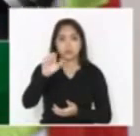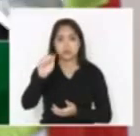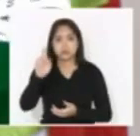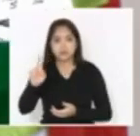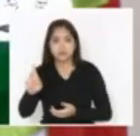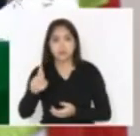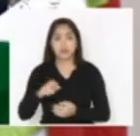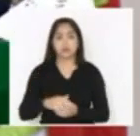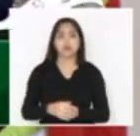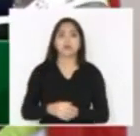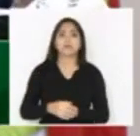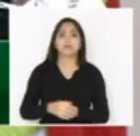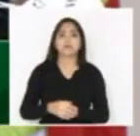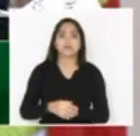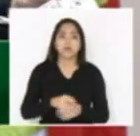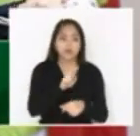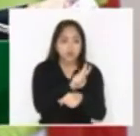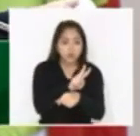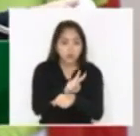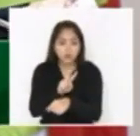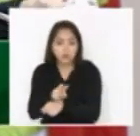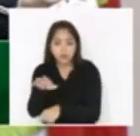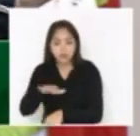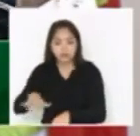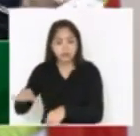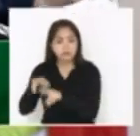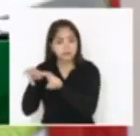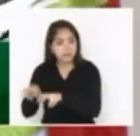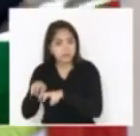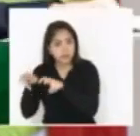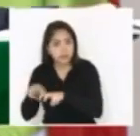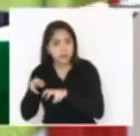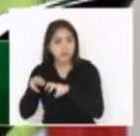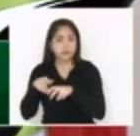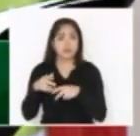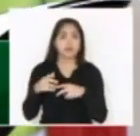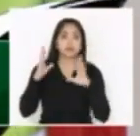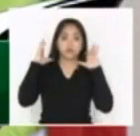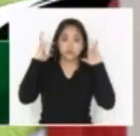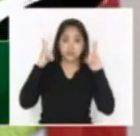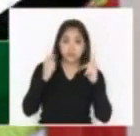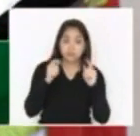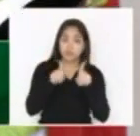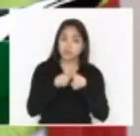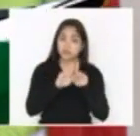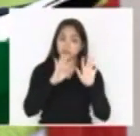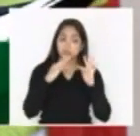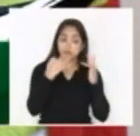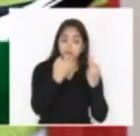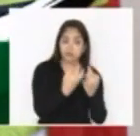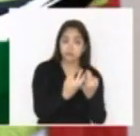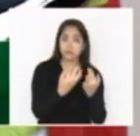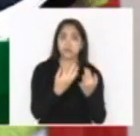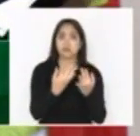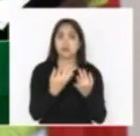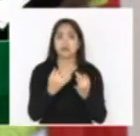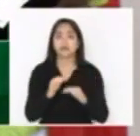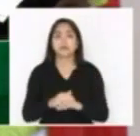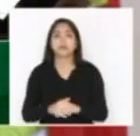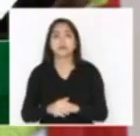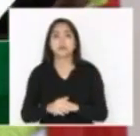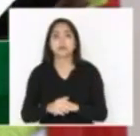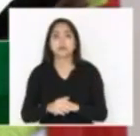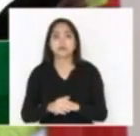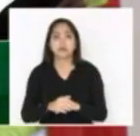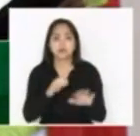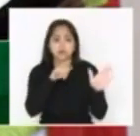se desdobrava para cuidar da lavoura, dos animais e da família. Apesar disso, quando questionava